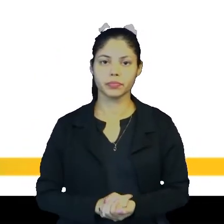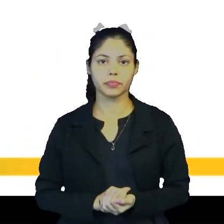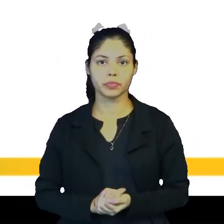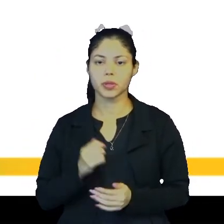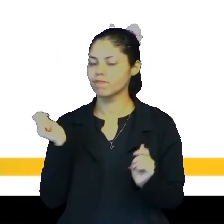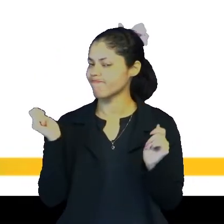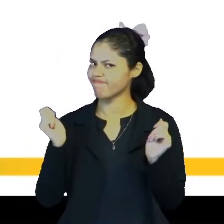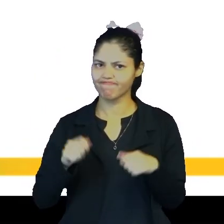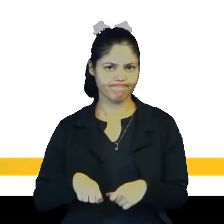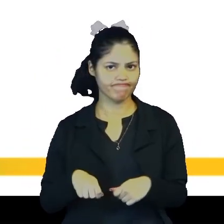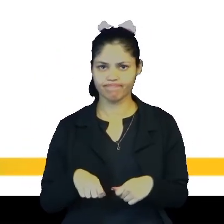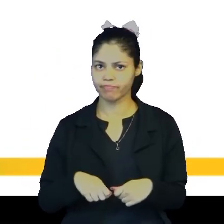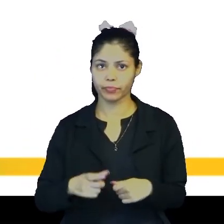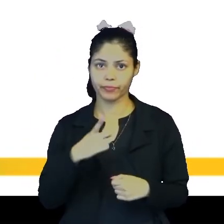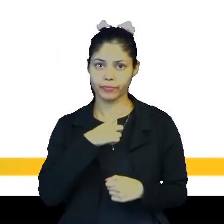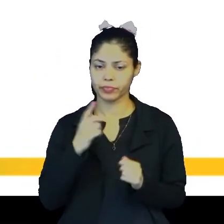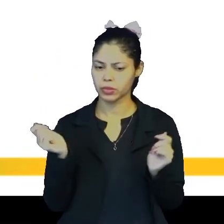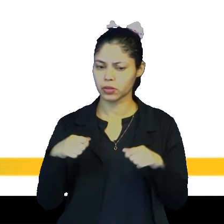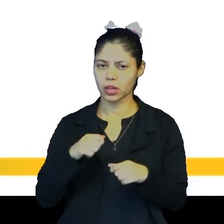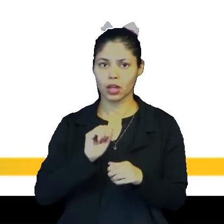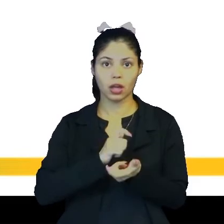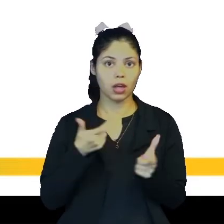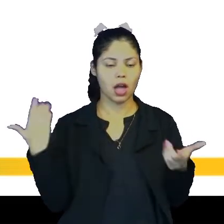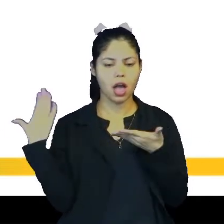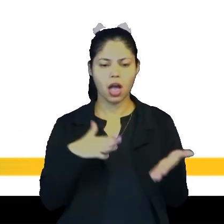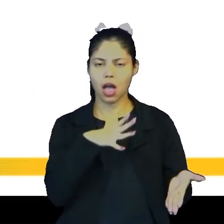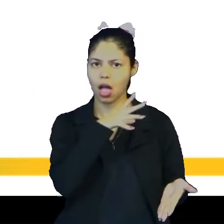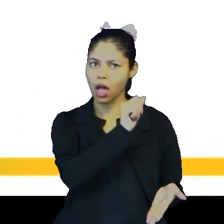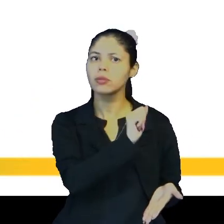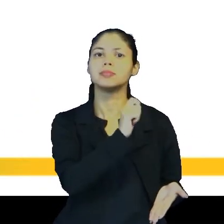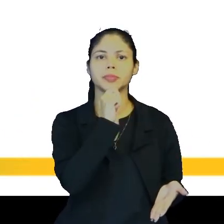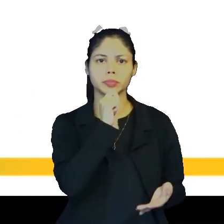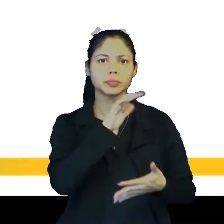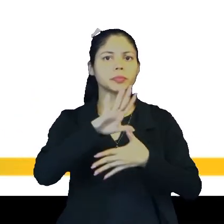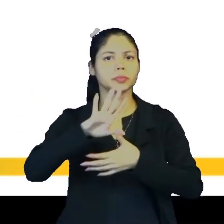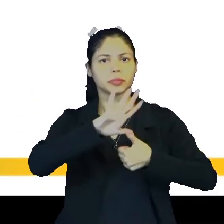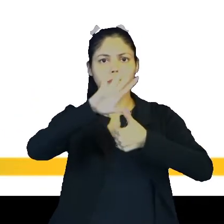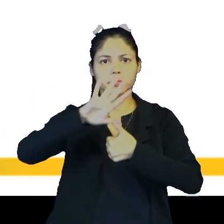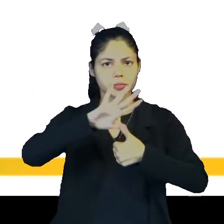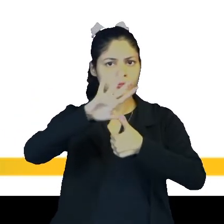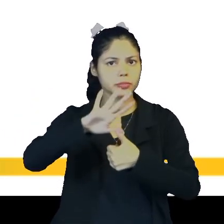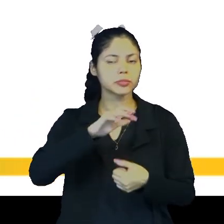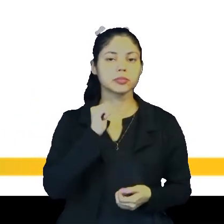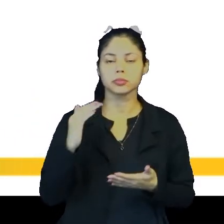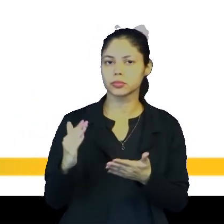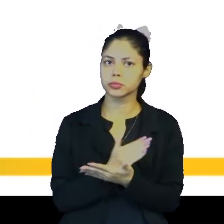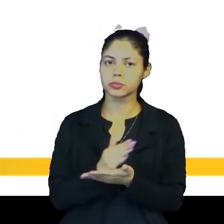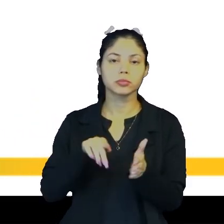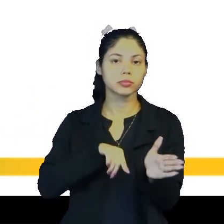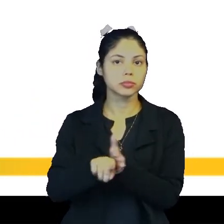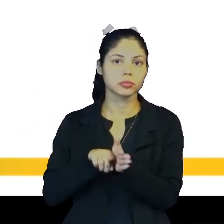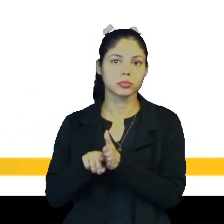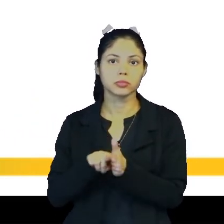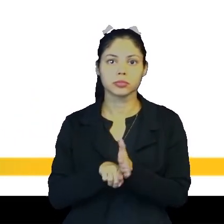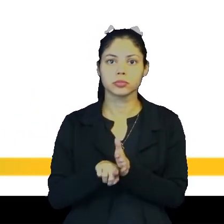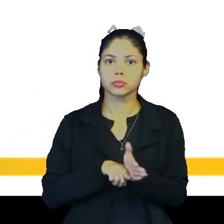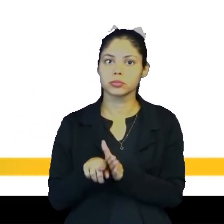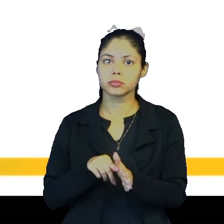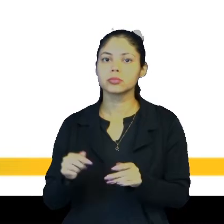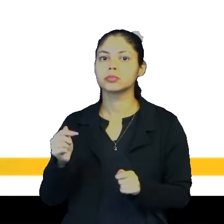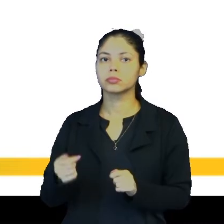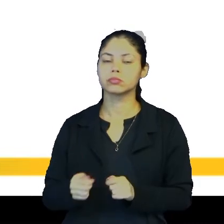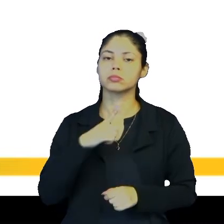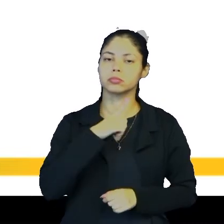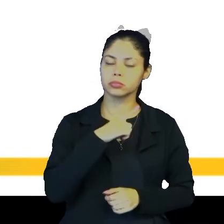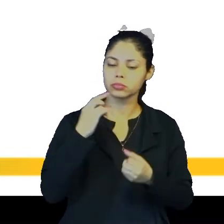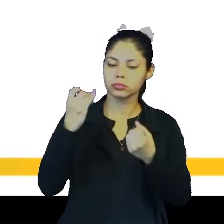seria impossível para o homem chegar tão rapidamente à América do Sul. Argumentam alguns pesquisadores que se opõem